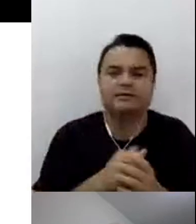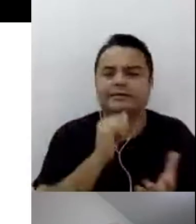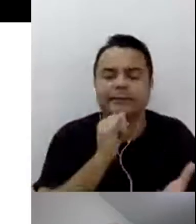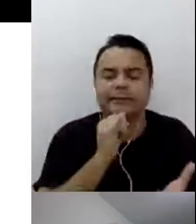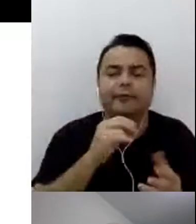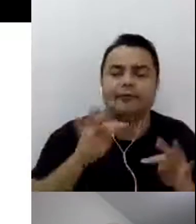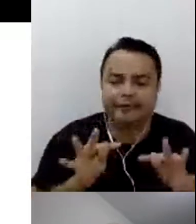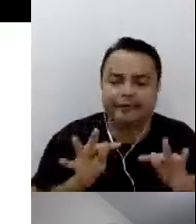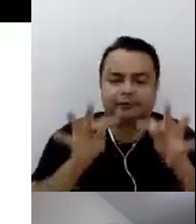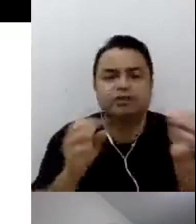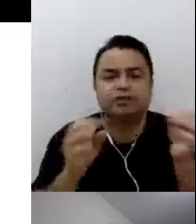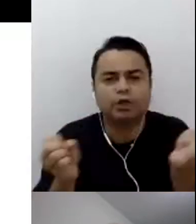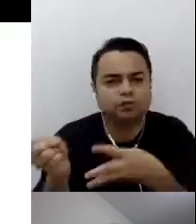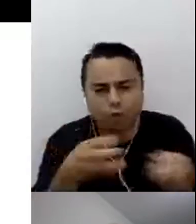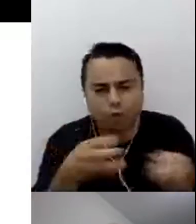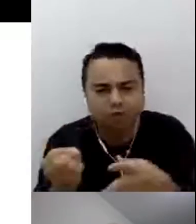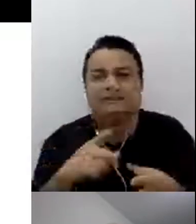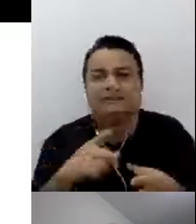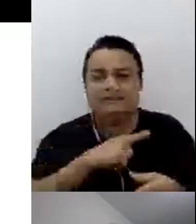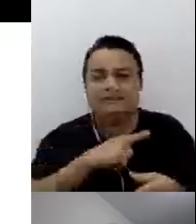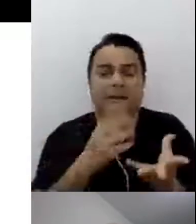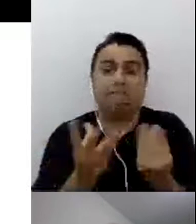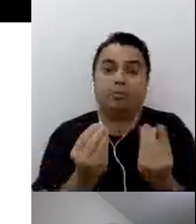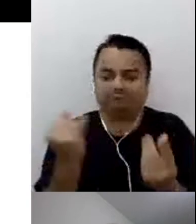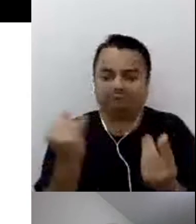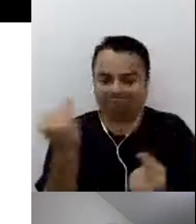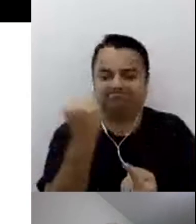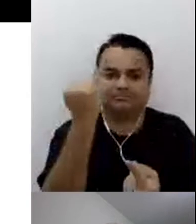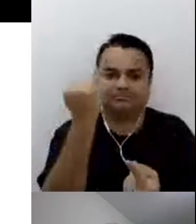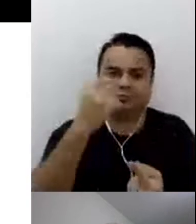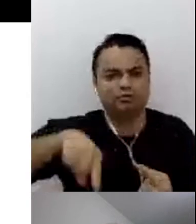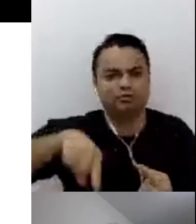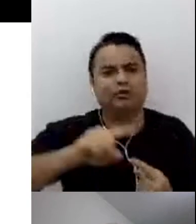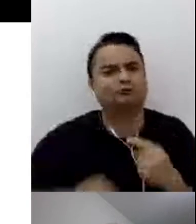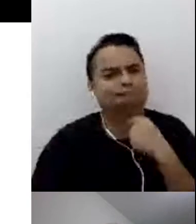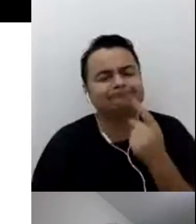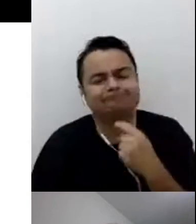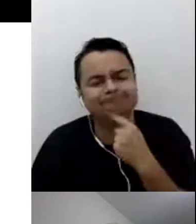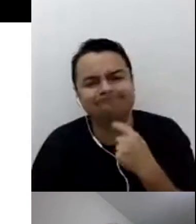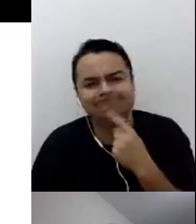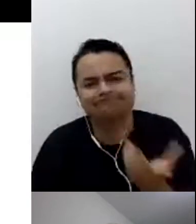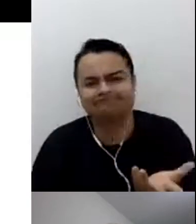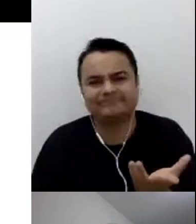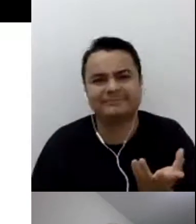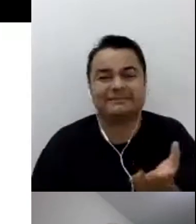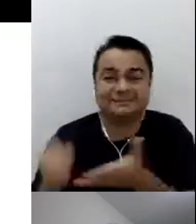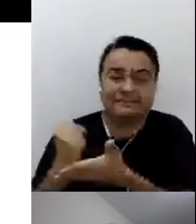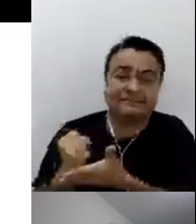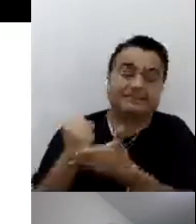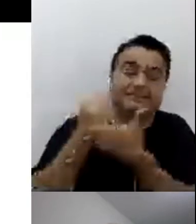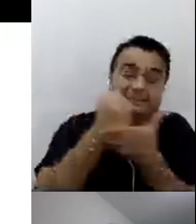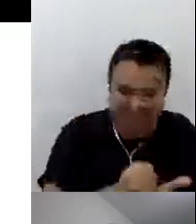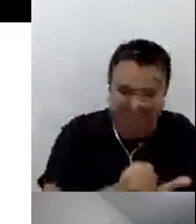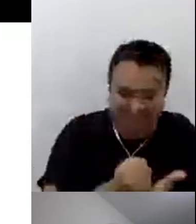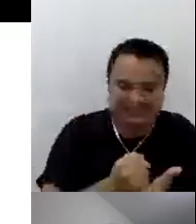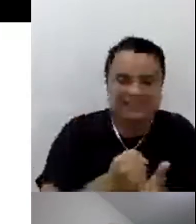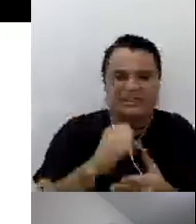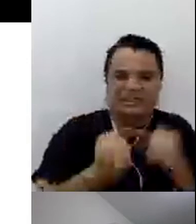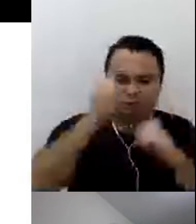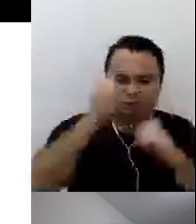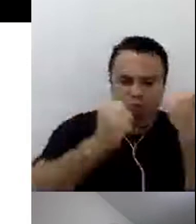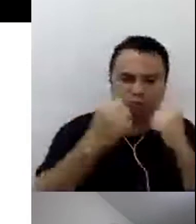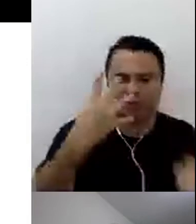recentes e que têm bastante relevância, a gente não consegue trazer a indústria 4.0 e